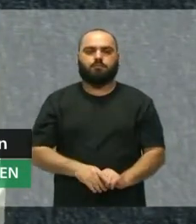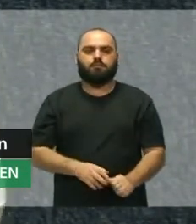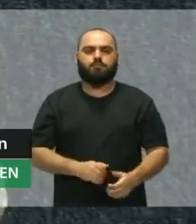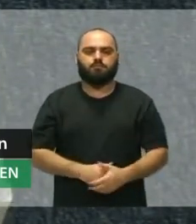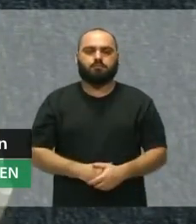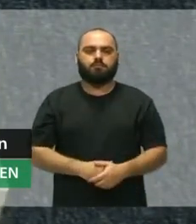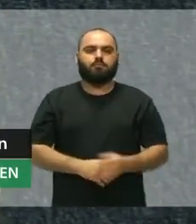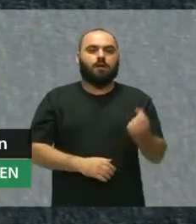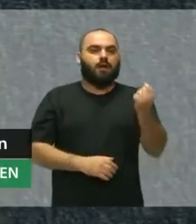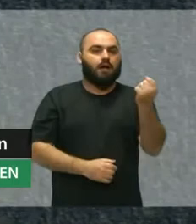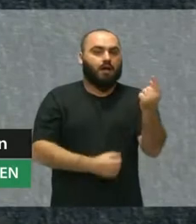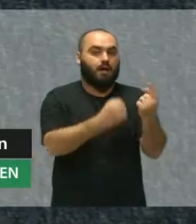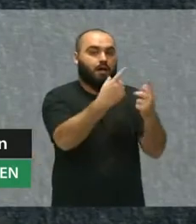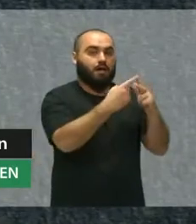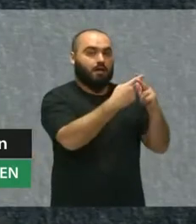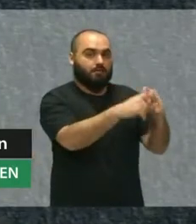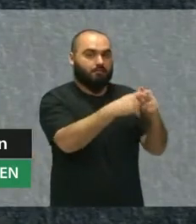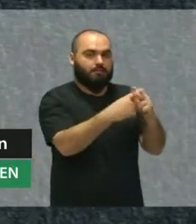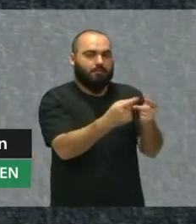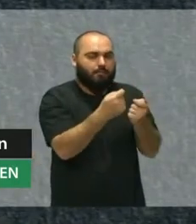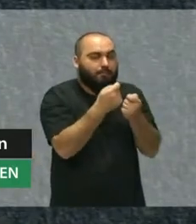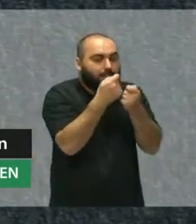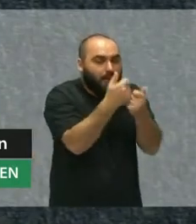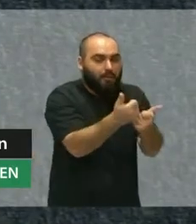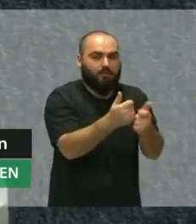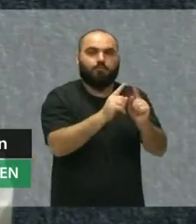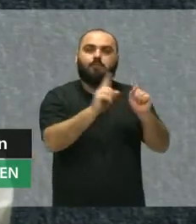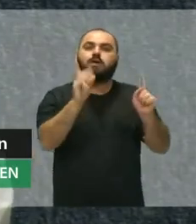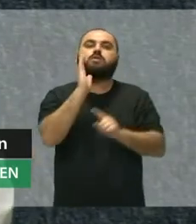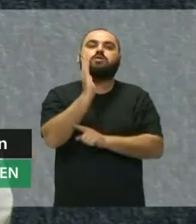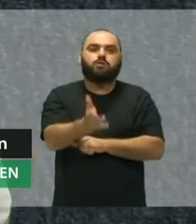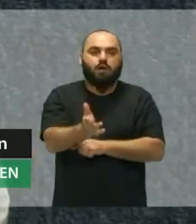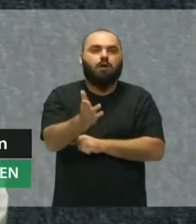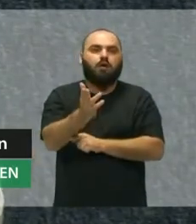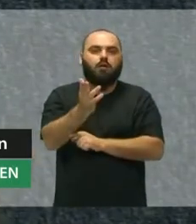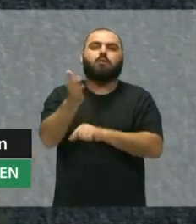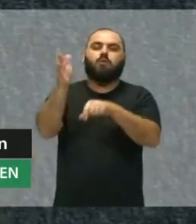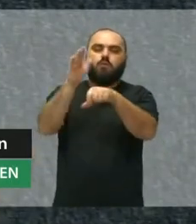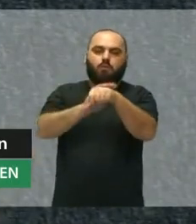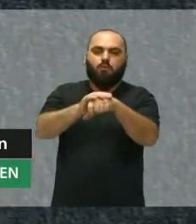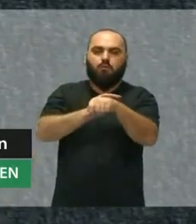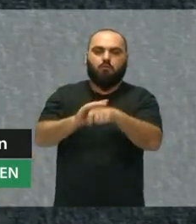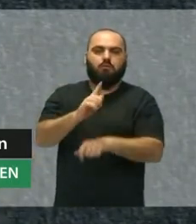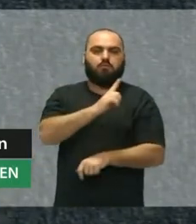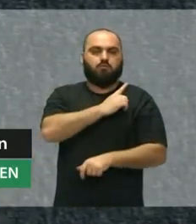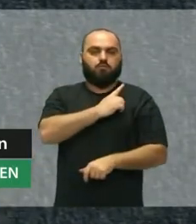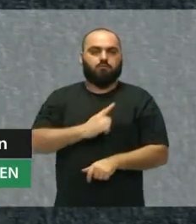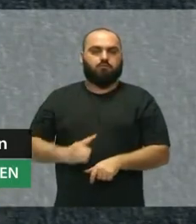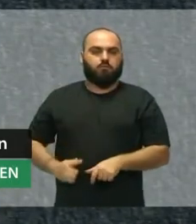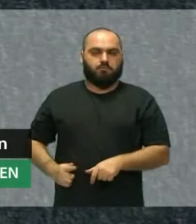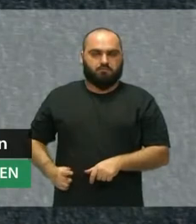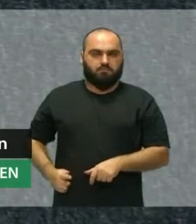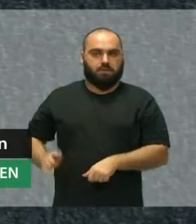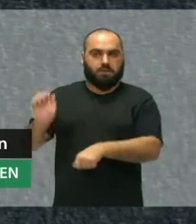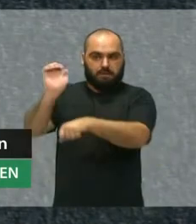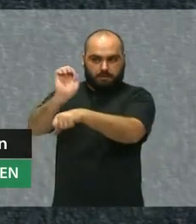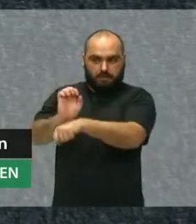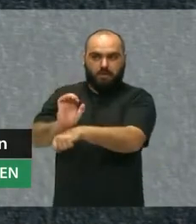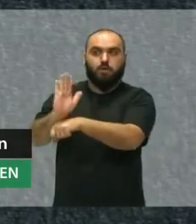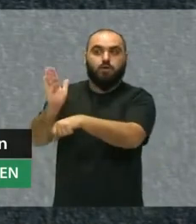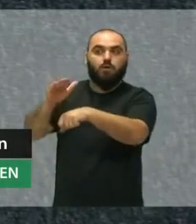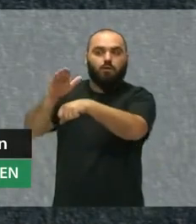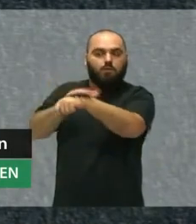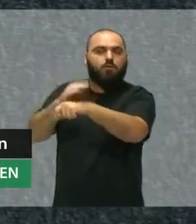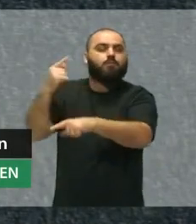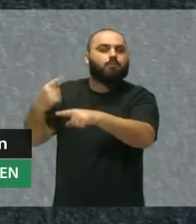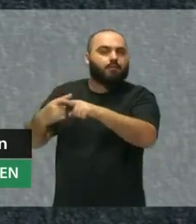faltam alguns equipamentos, são poucos, mas nós já estamos assim, em conversa com o governo do Estado, porque quando